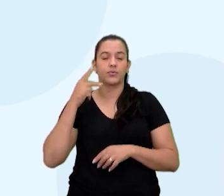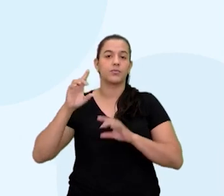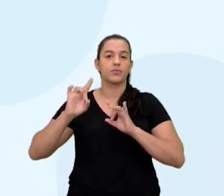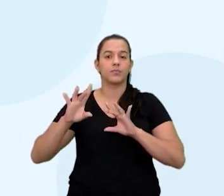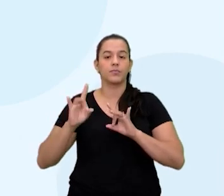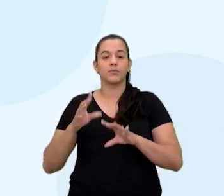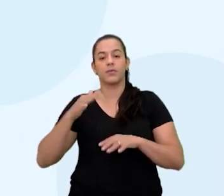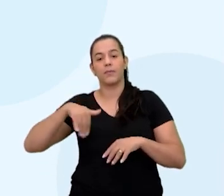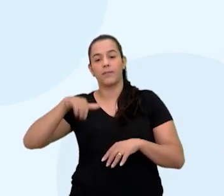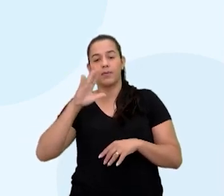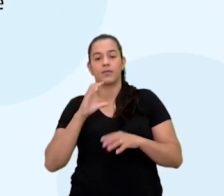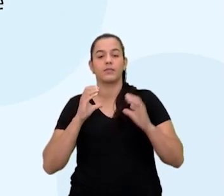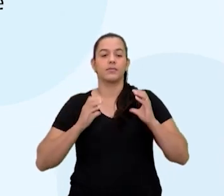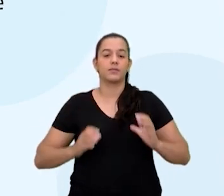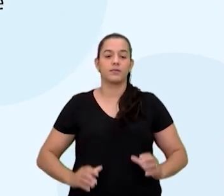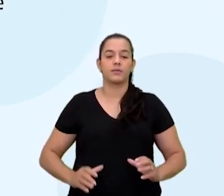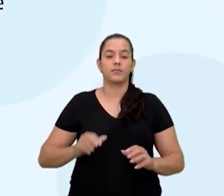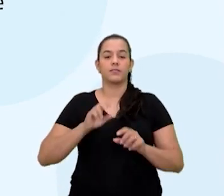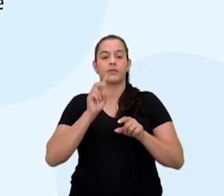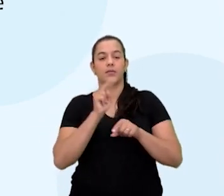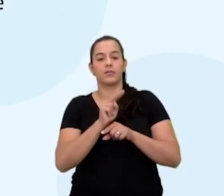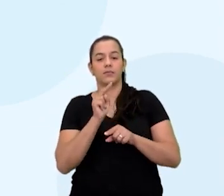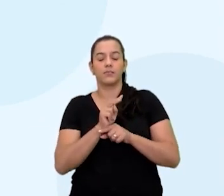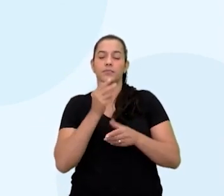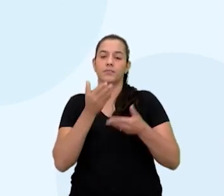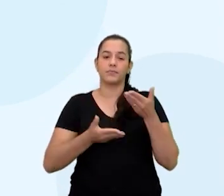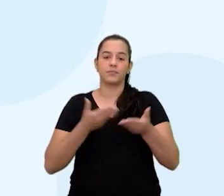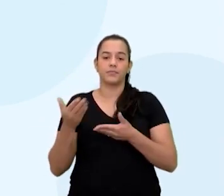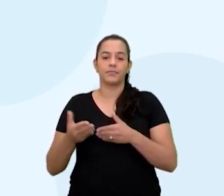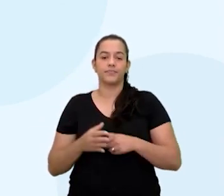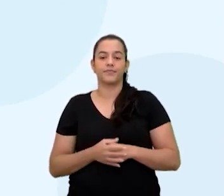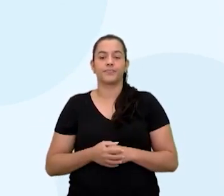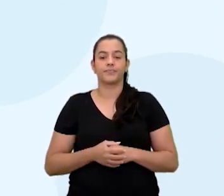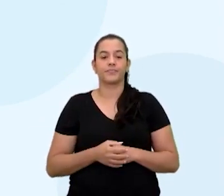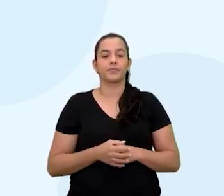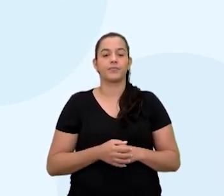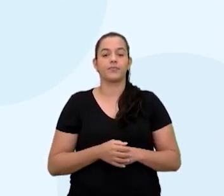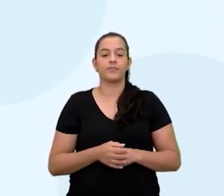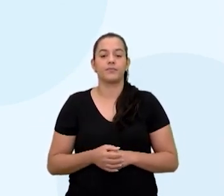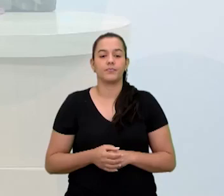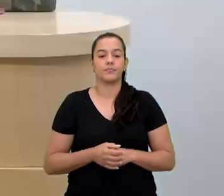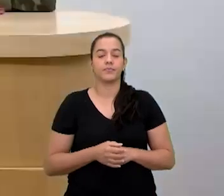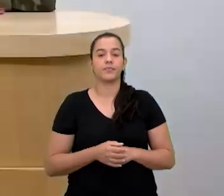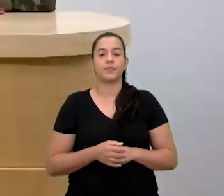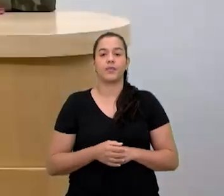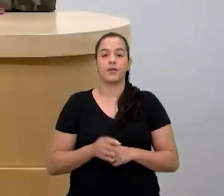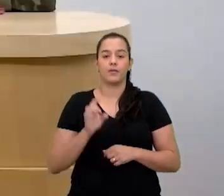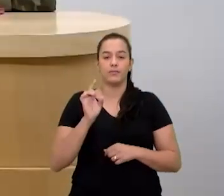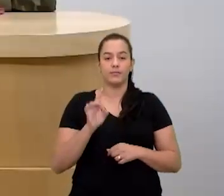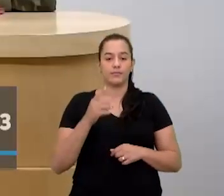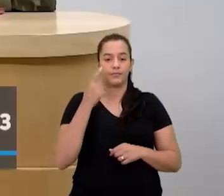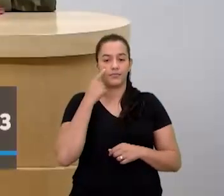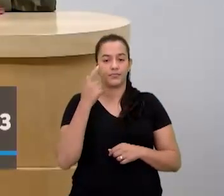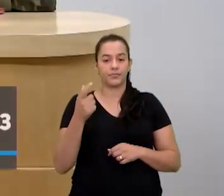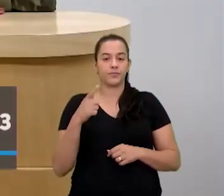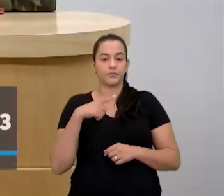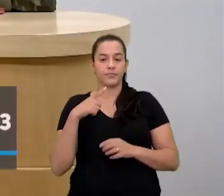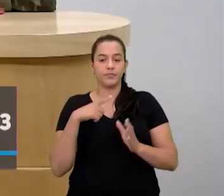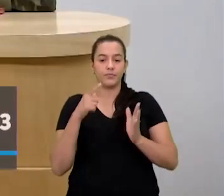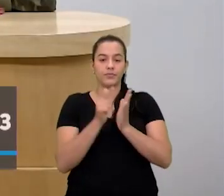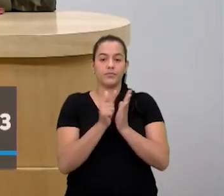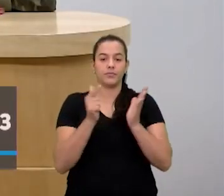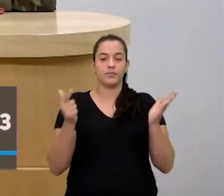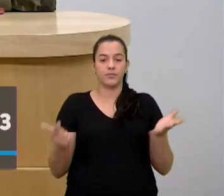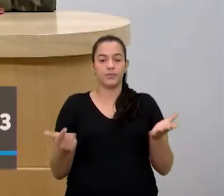mais cidadania, serviço, né? Então, olha só. Antes de ir para isso, só voltando aqui para nós. Então, nós temos aqui um jornal